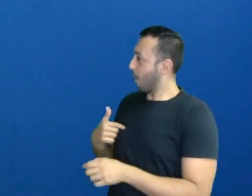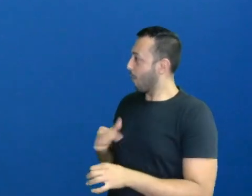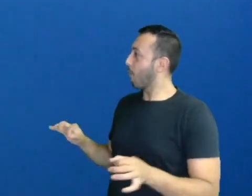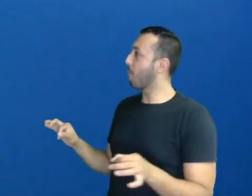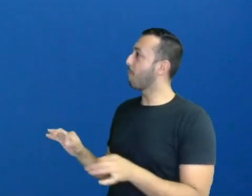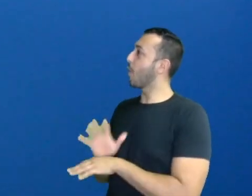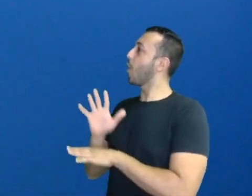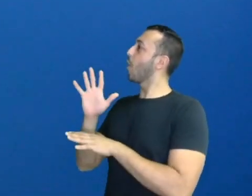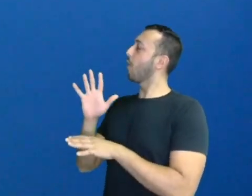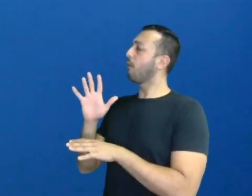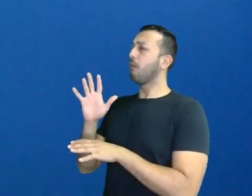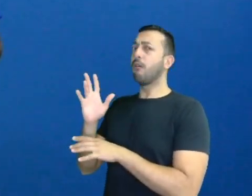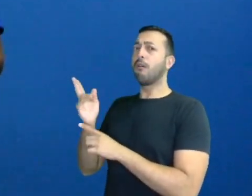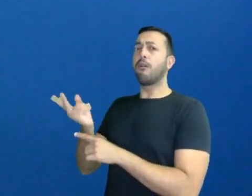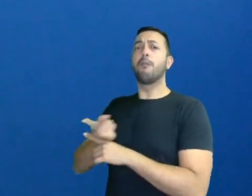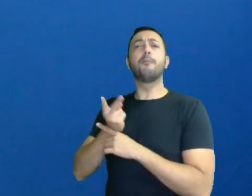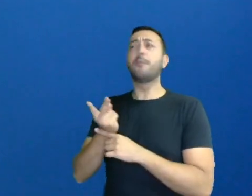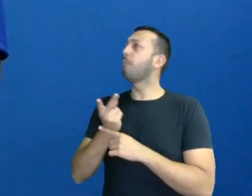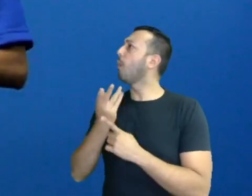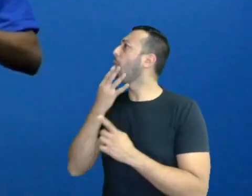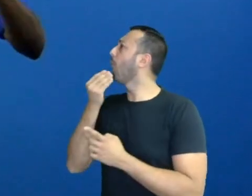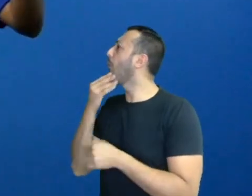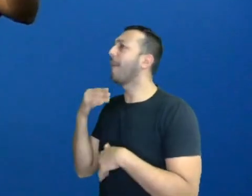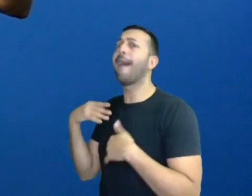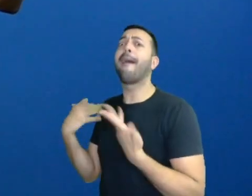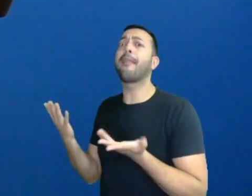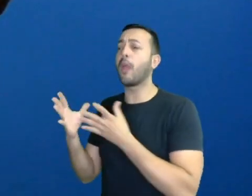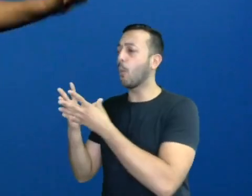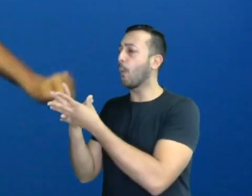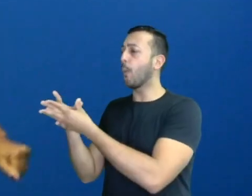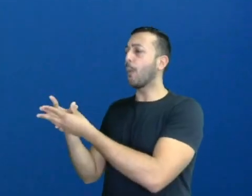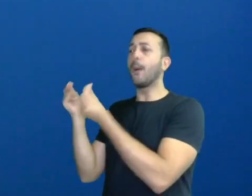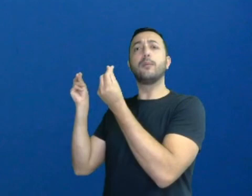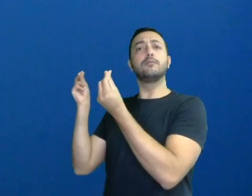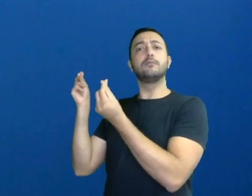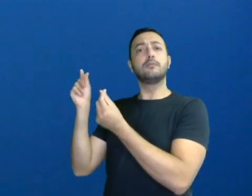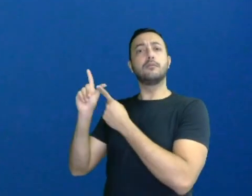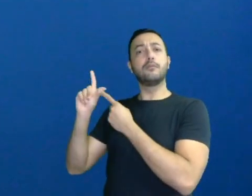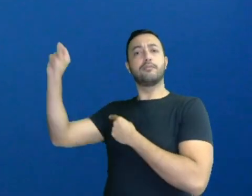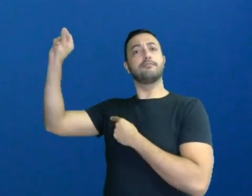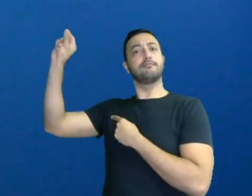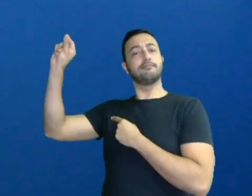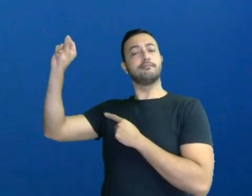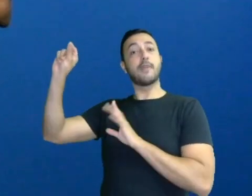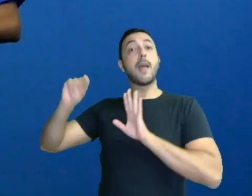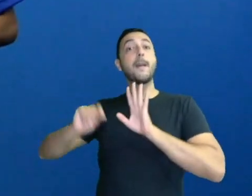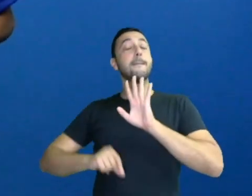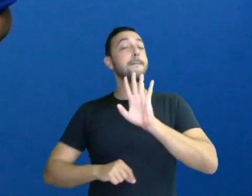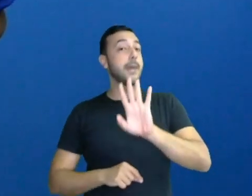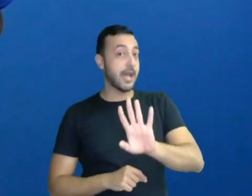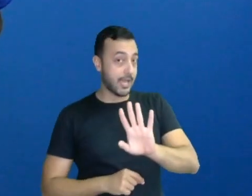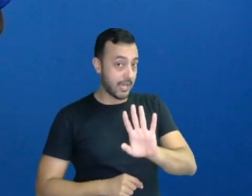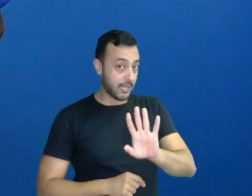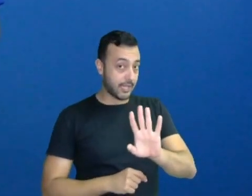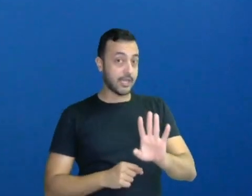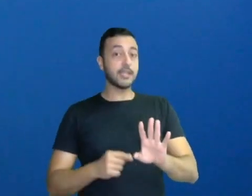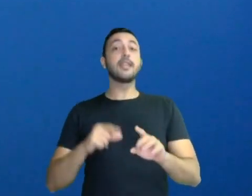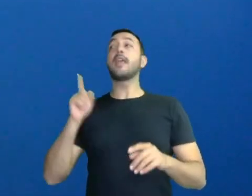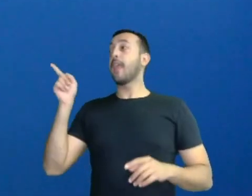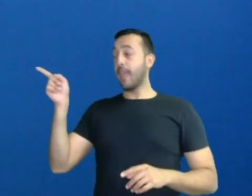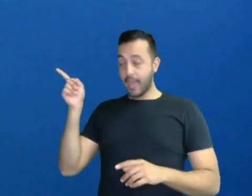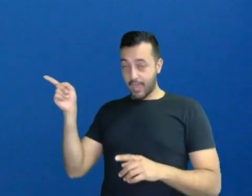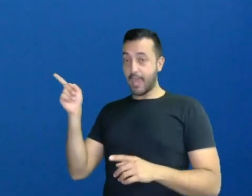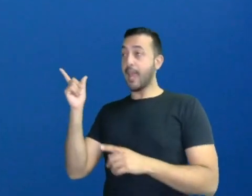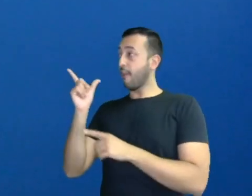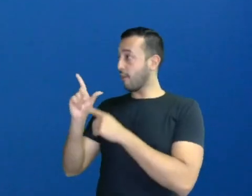estou pronta quando ela procurar o seu esqueleto ele não estava mais lá já tinha ido embora mas antes de ir